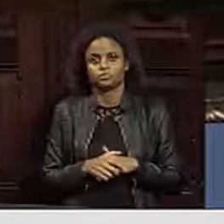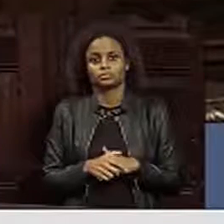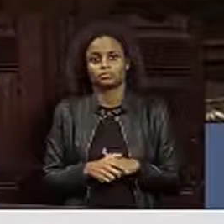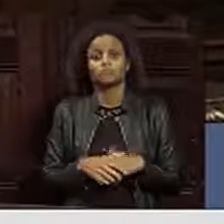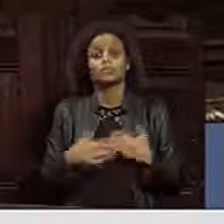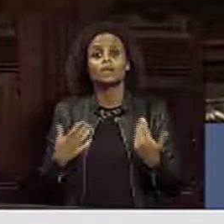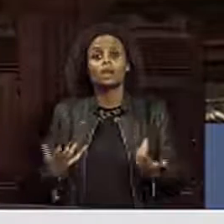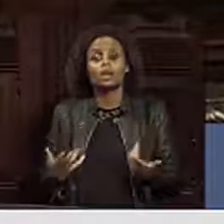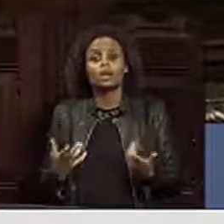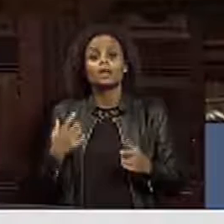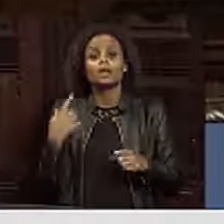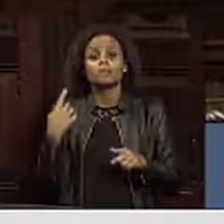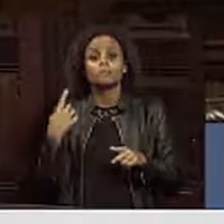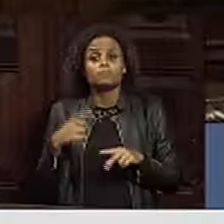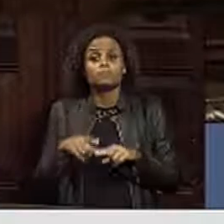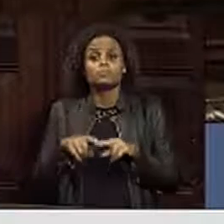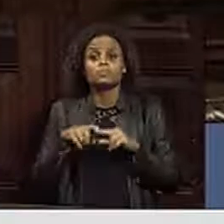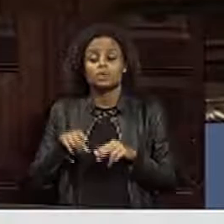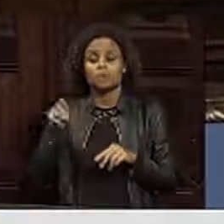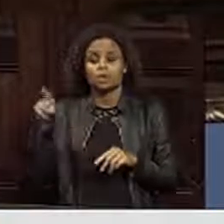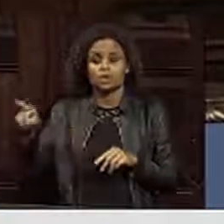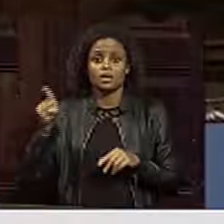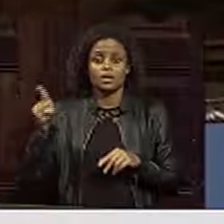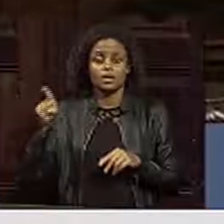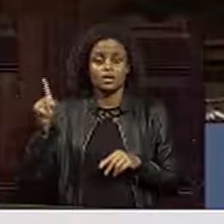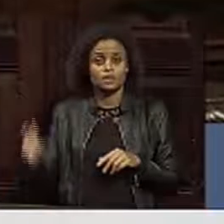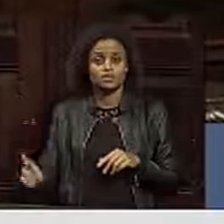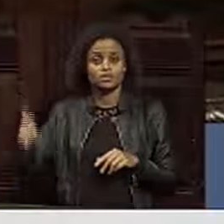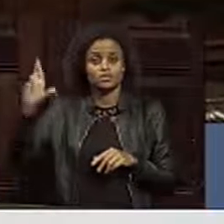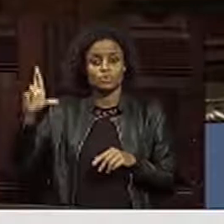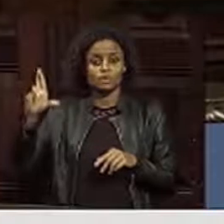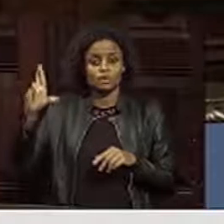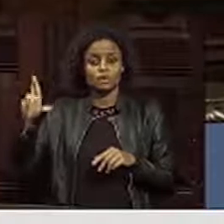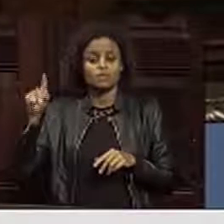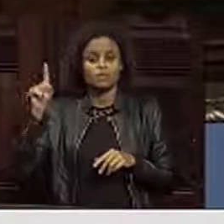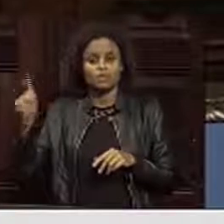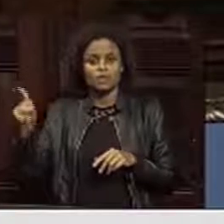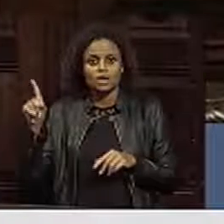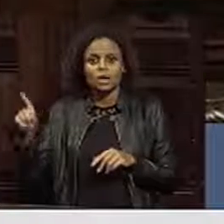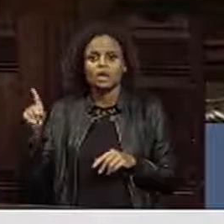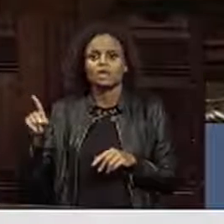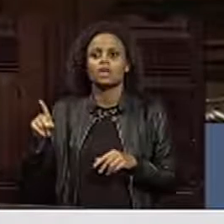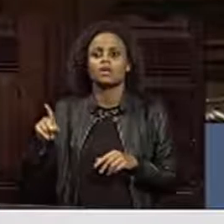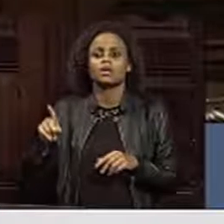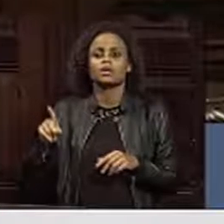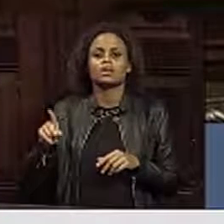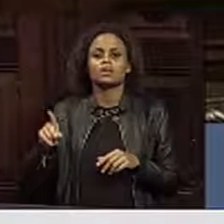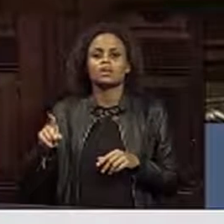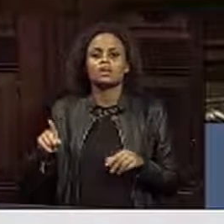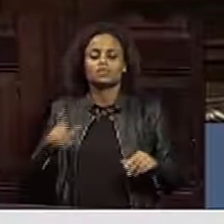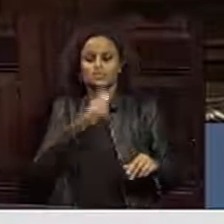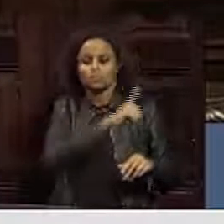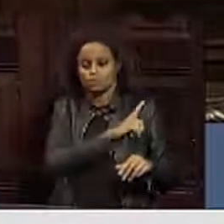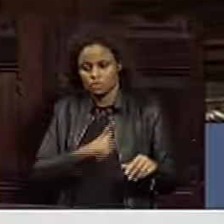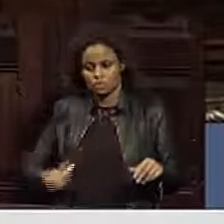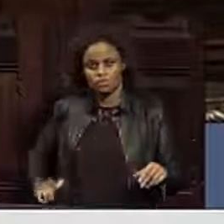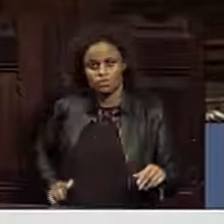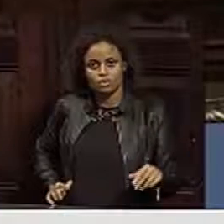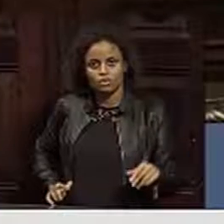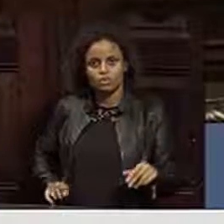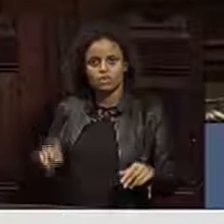por pessoas que na época das campanhas eleitorais, e me lembro bem das campanhas de Sérgio Cabral e Pezão,